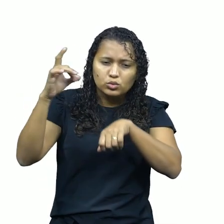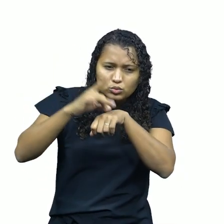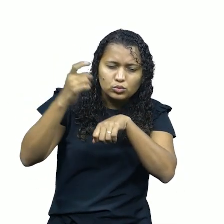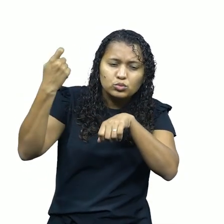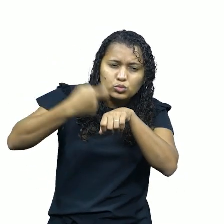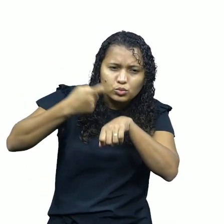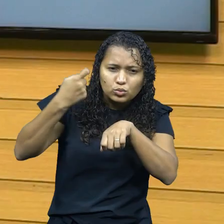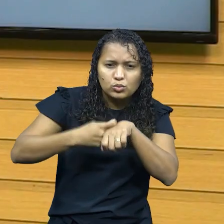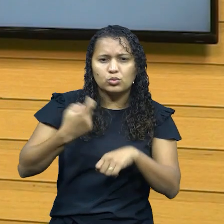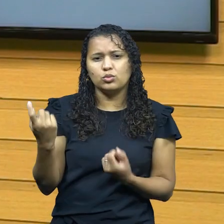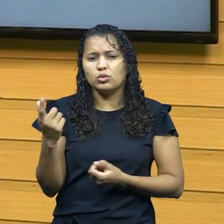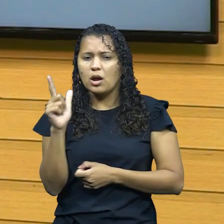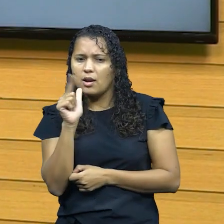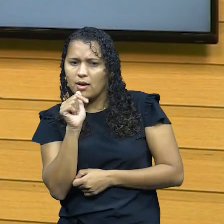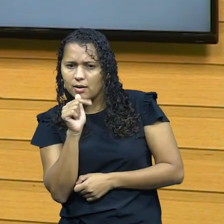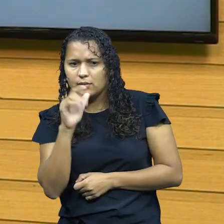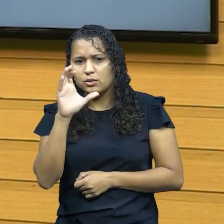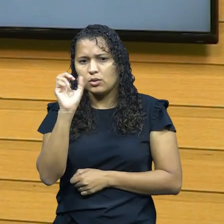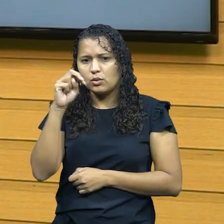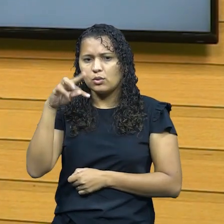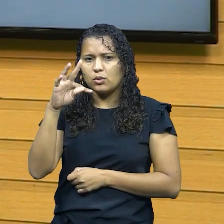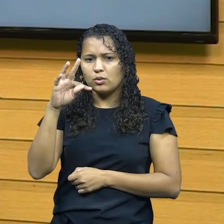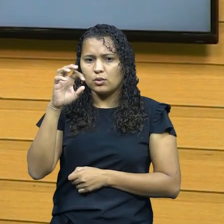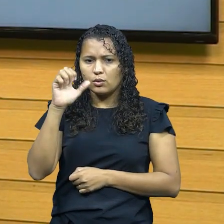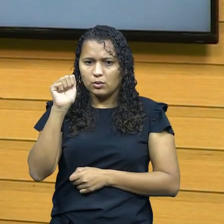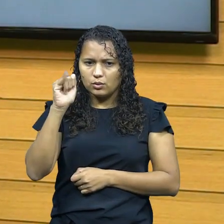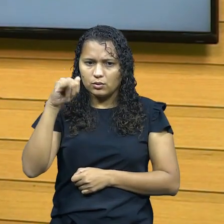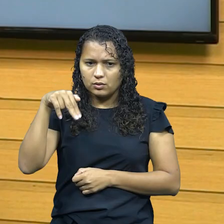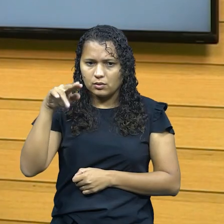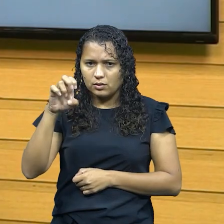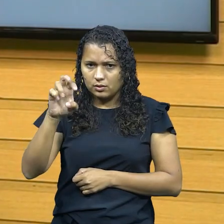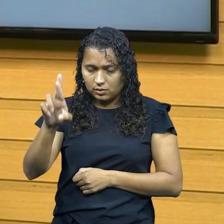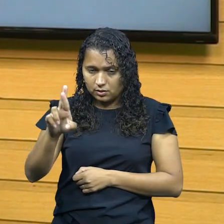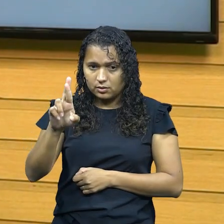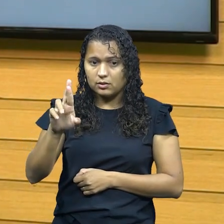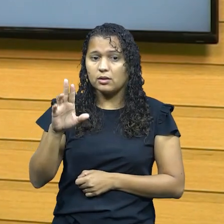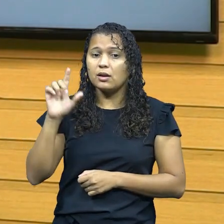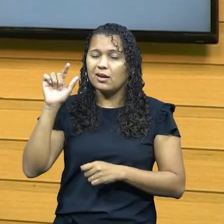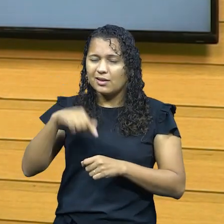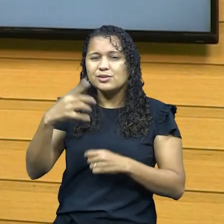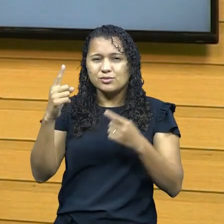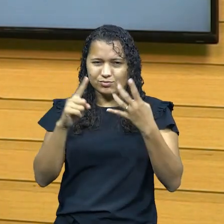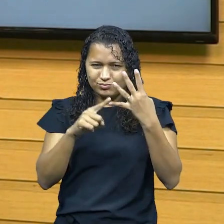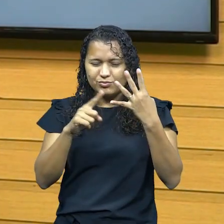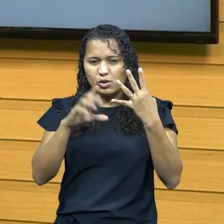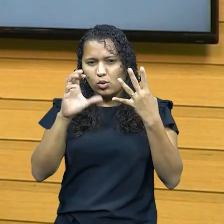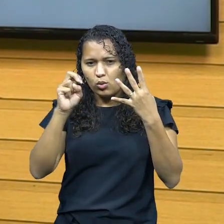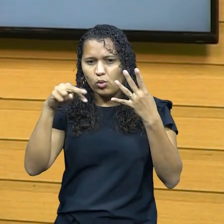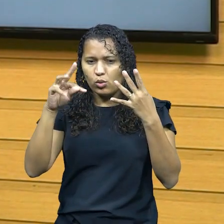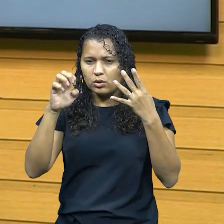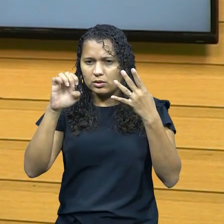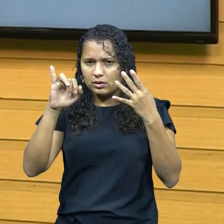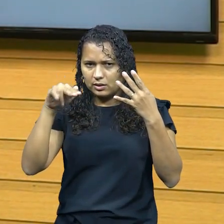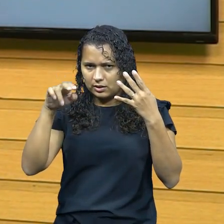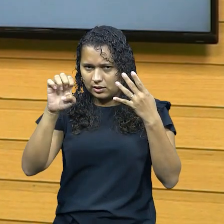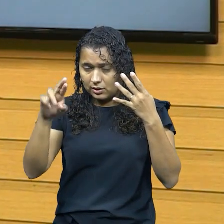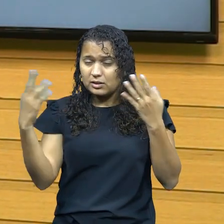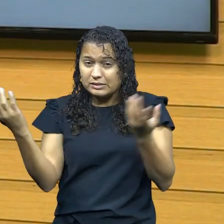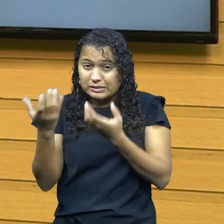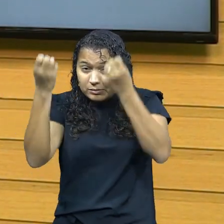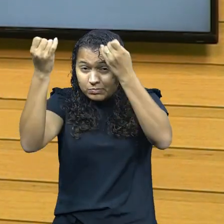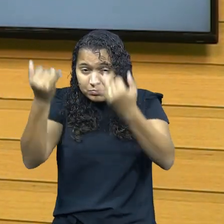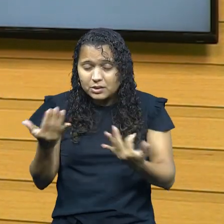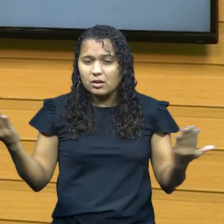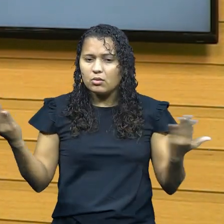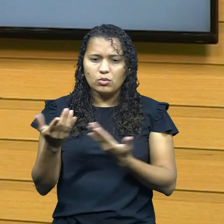de container. Nós não vamos focar no container nesse momento, a gente vai ter uma aula onde vamos explorar muito mais a questão dos